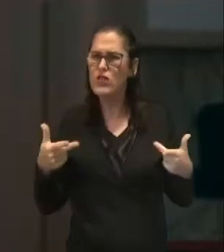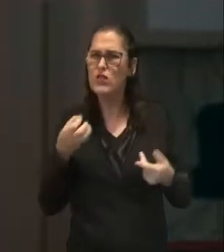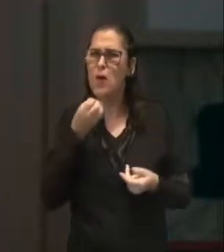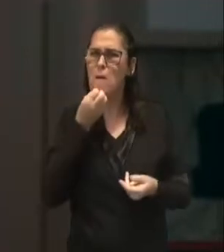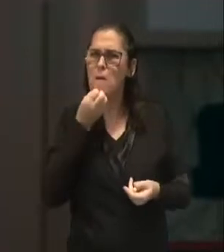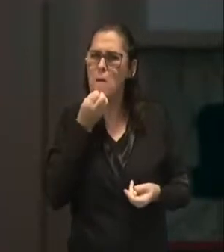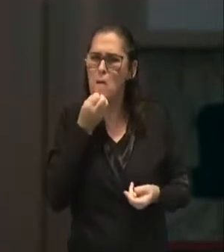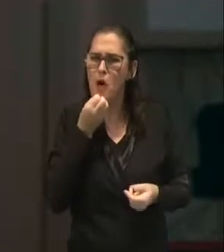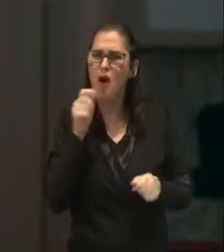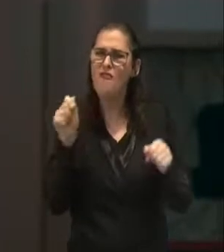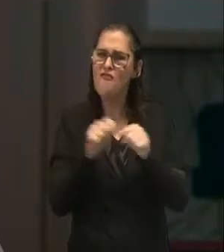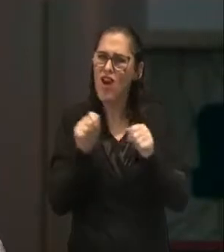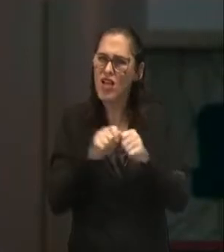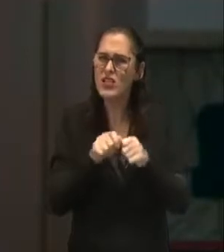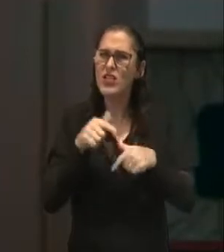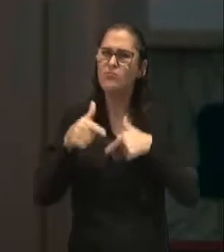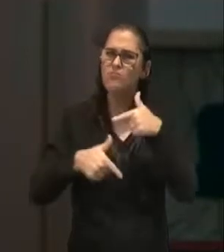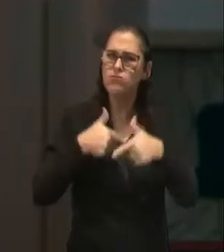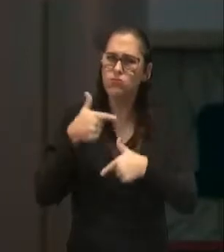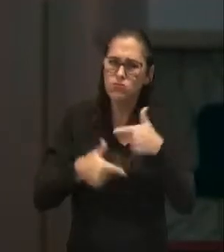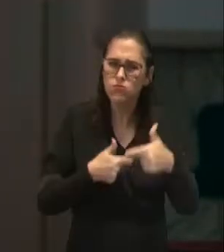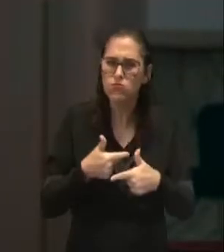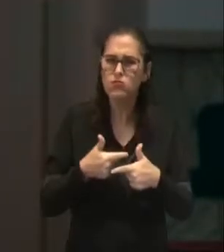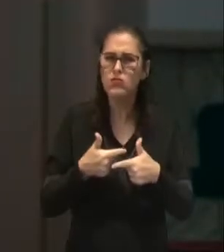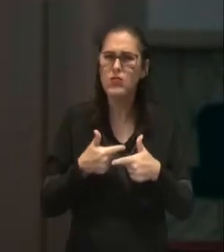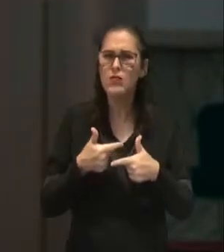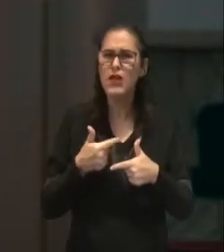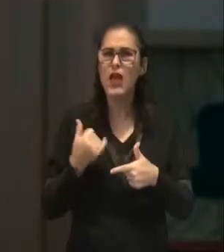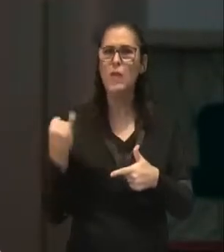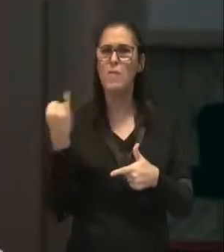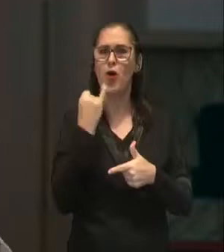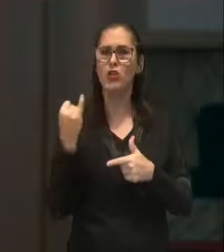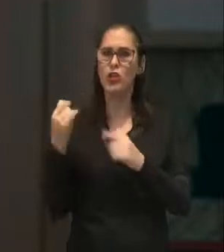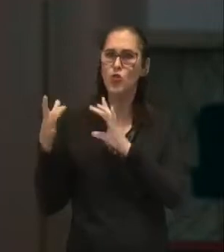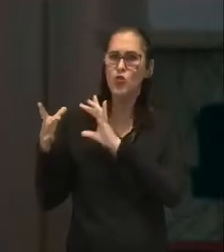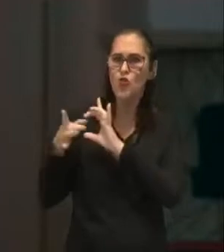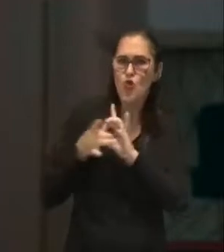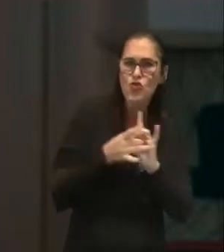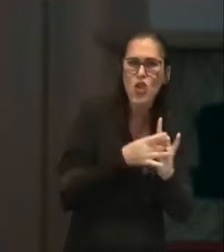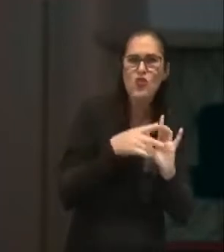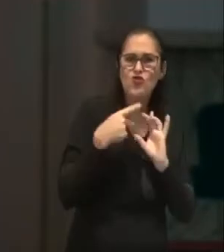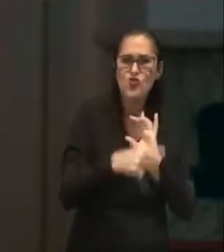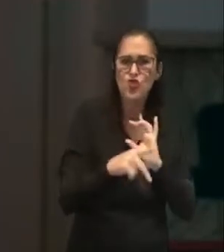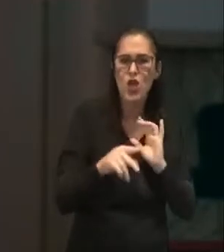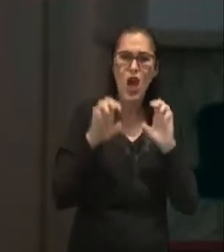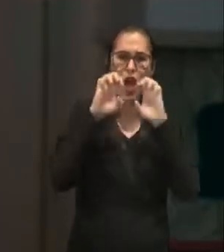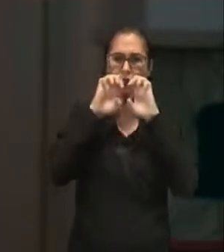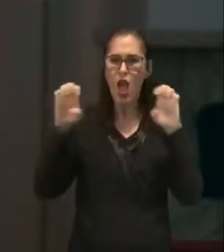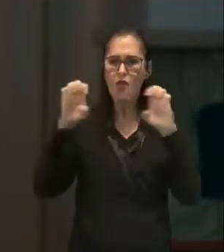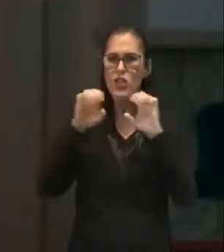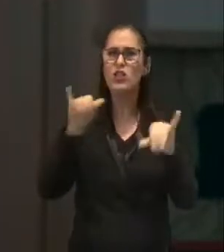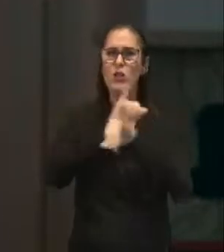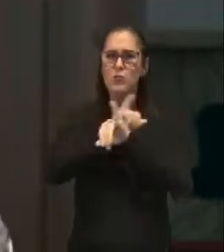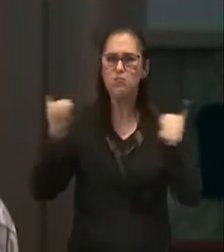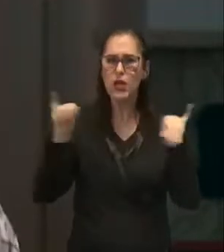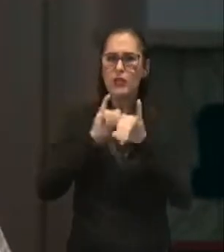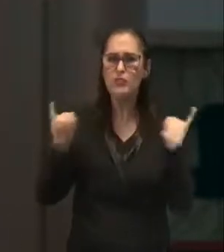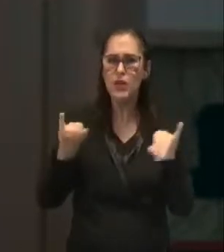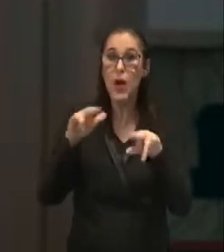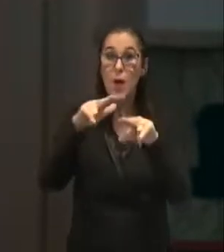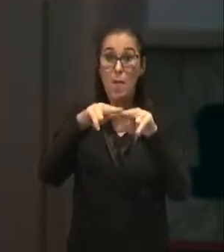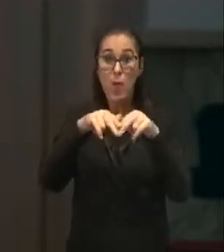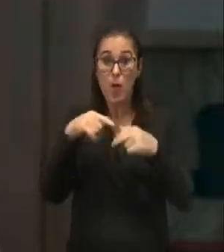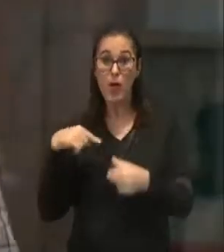pudesse ser relevante no seu contexto, para que ela pudesse pregar o Evangelho, para que por meio